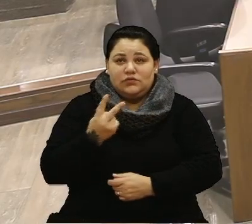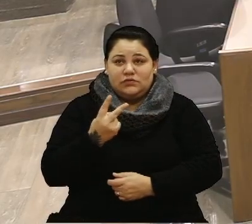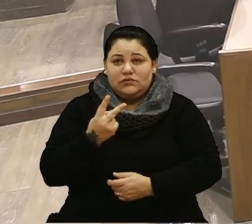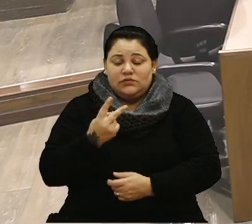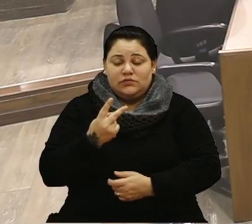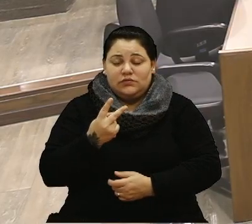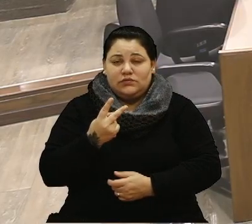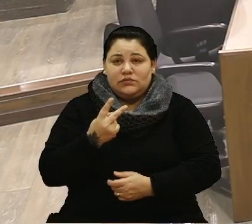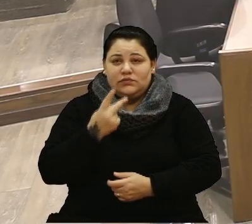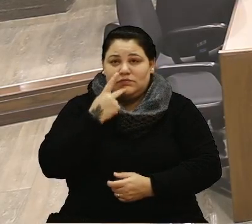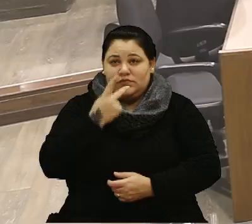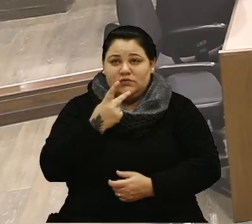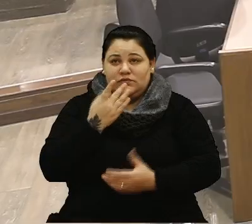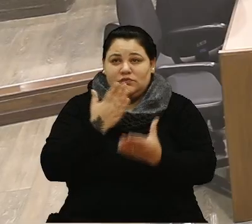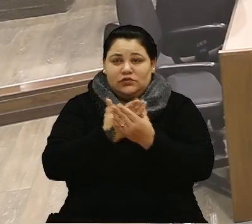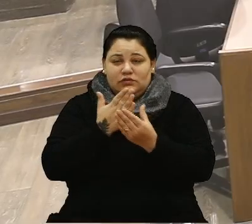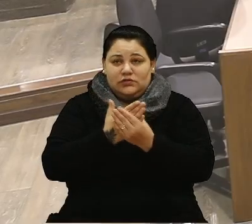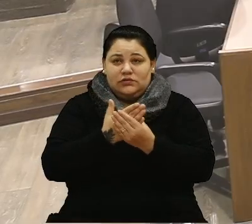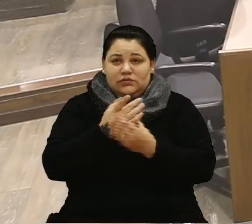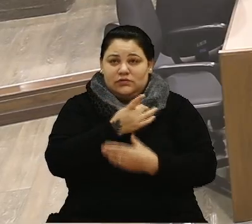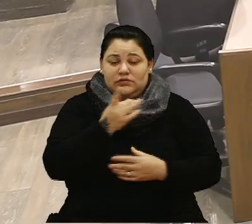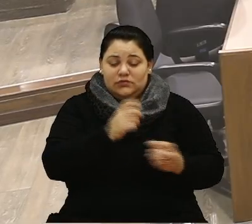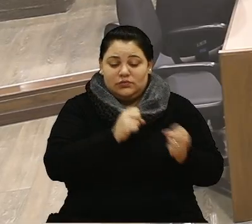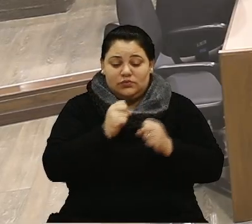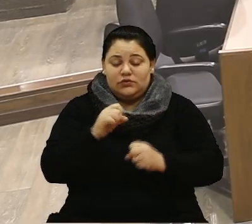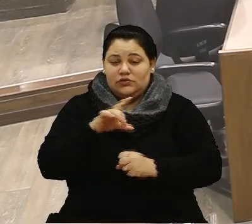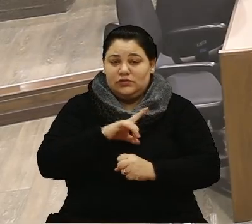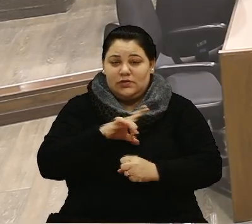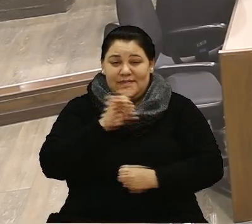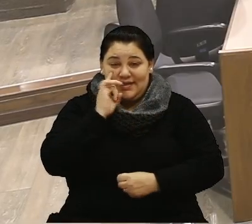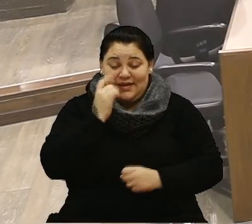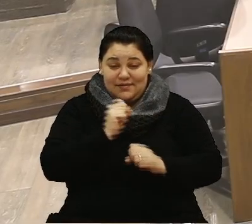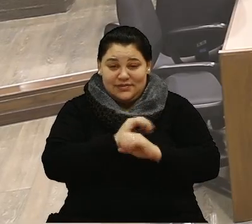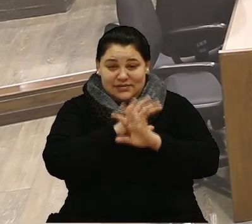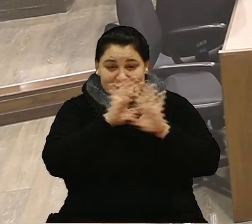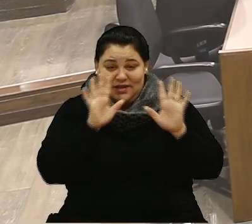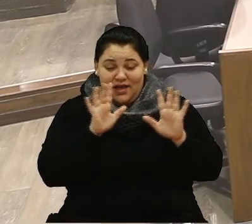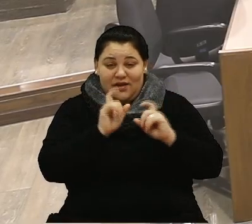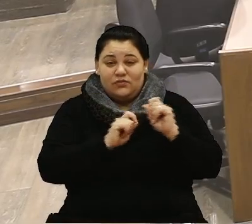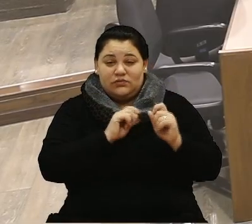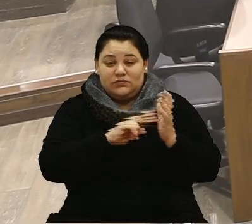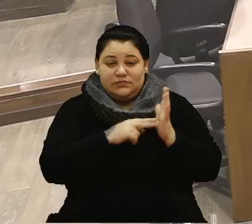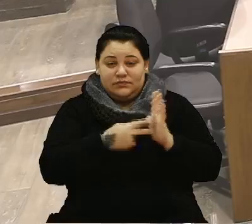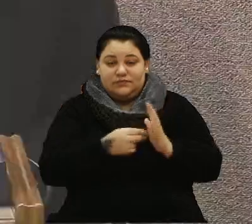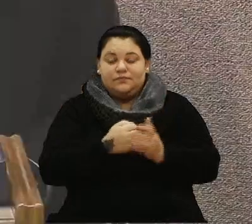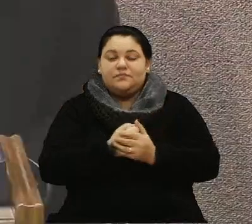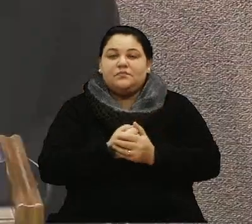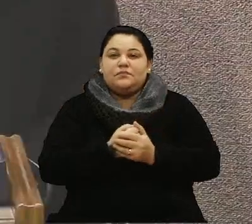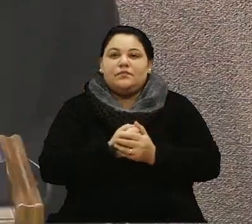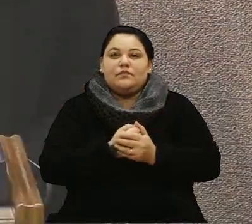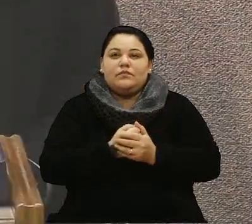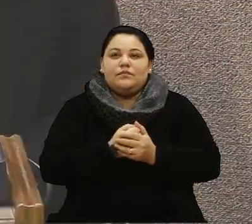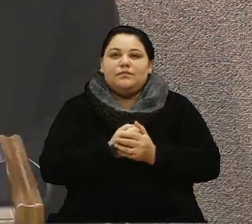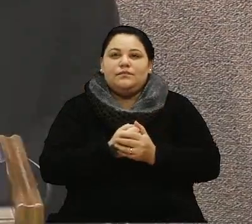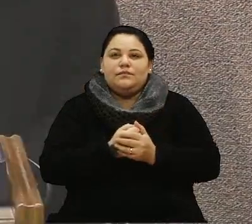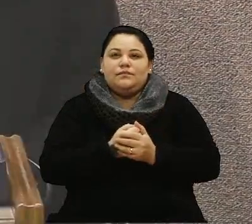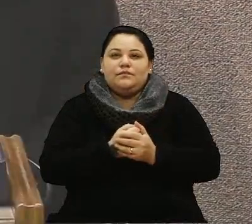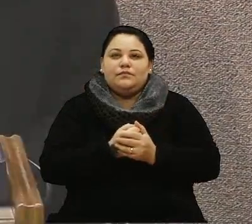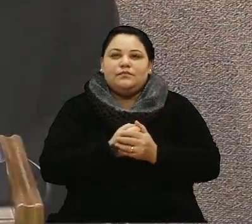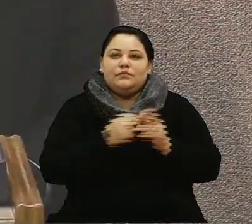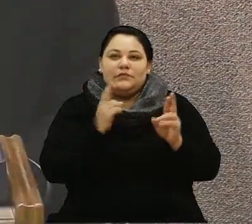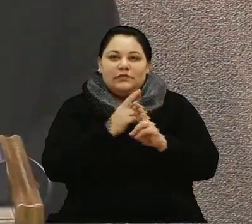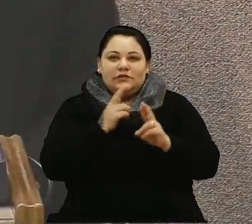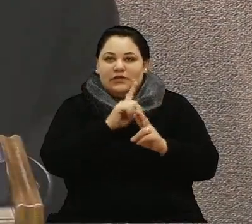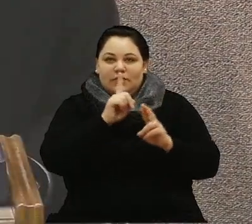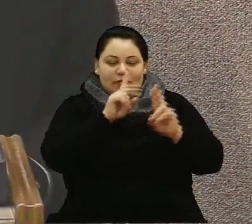aí, que daí o pessoal pode ter uma ideia melhor, né? Tá, obrigado. Com relação não eram esses assuntos que eu